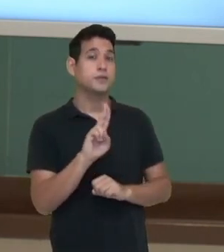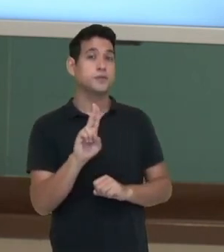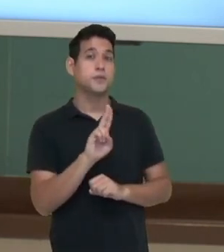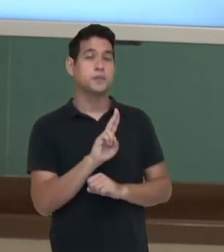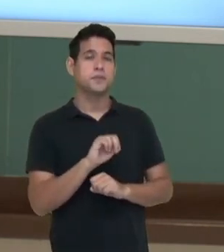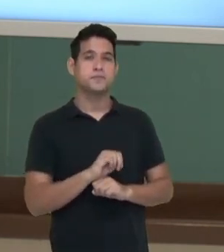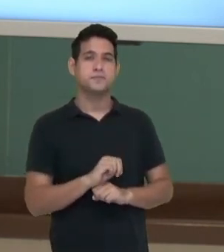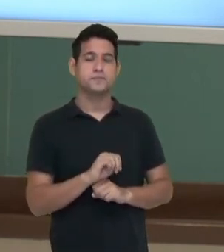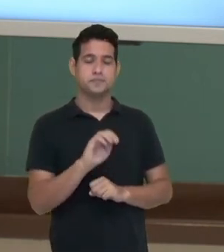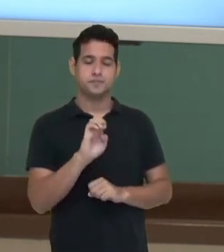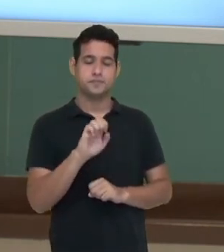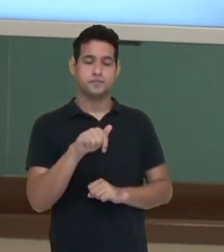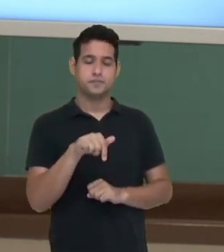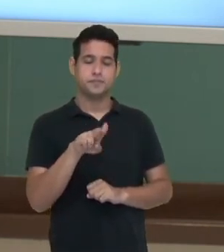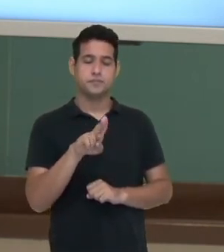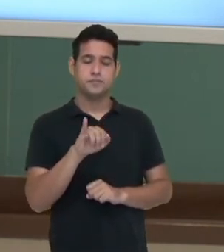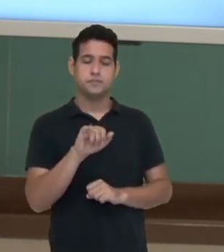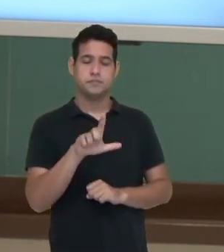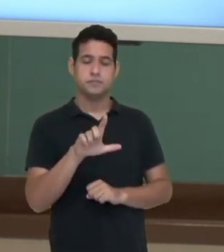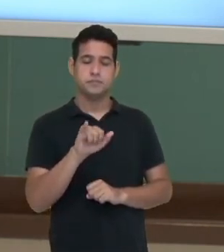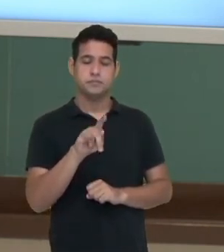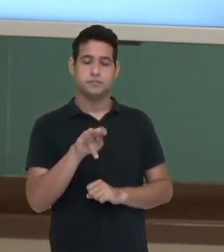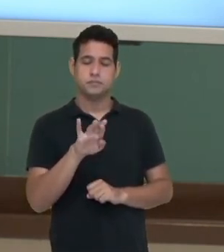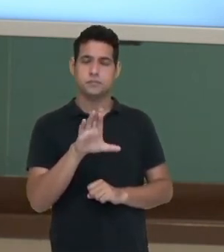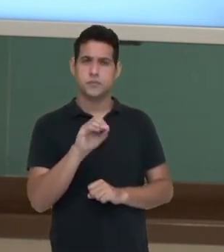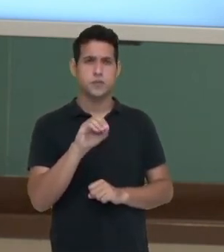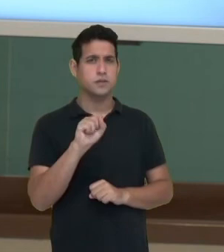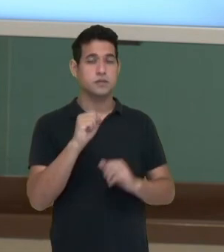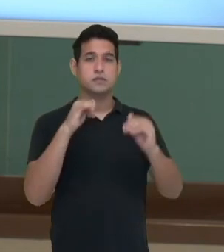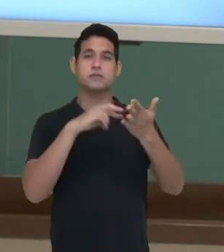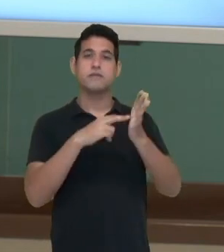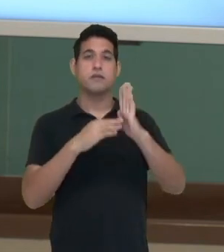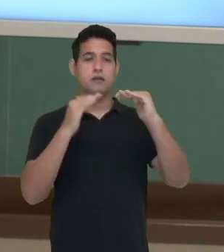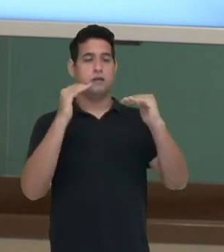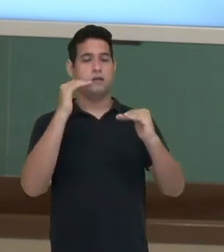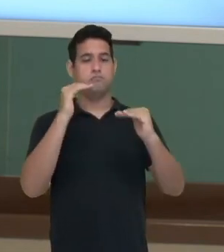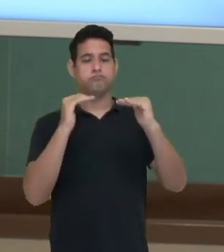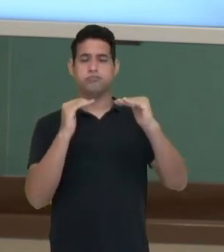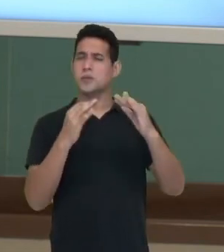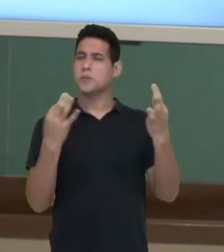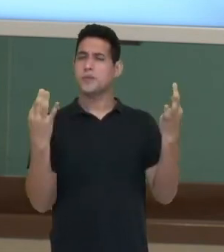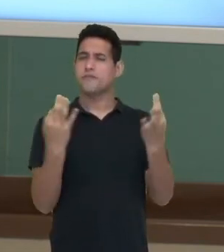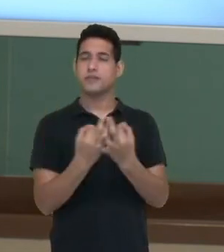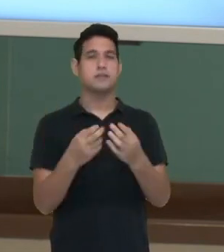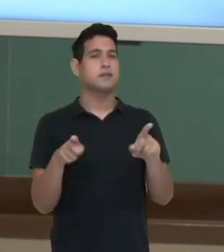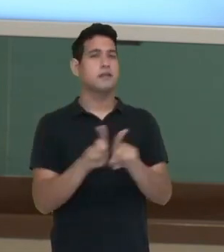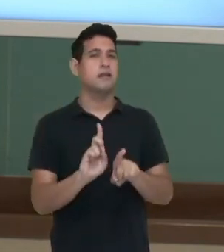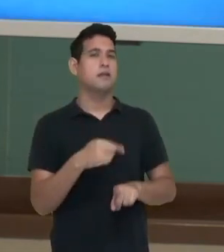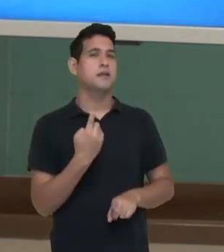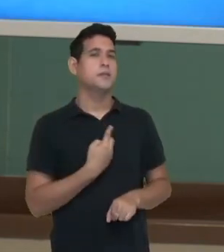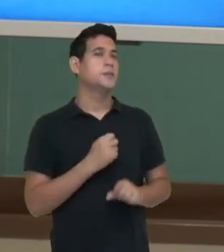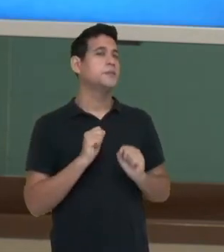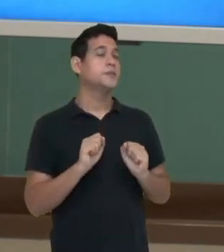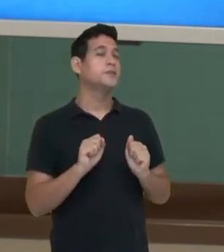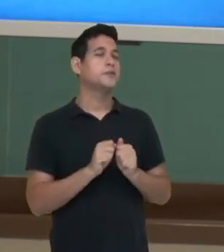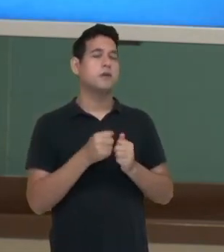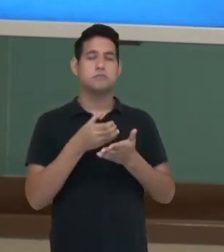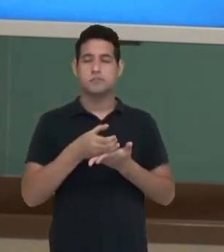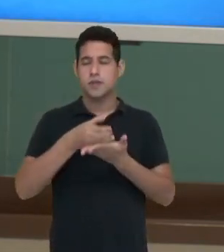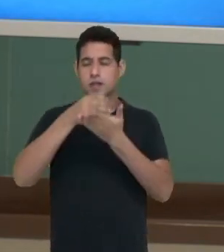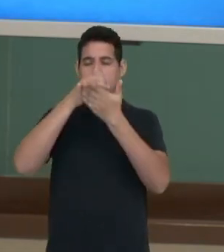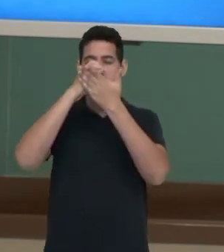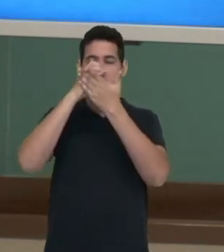de equilíbrio térmico. Isso mesmo, vai ficar ali com uma temperatura ideal a ponto então de ser